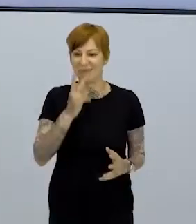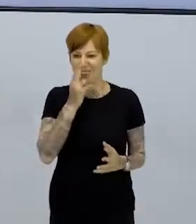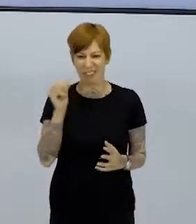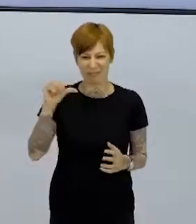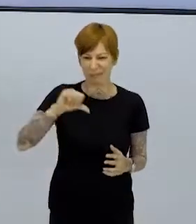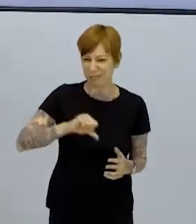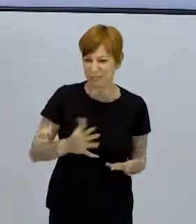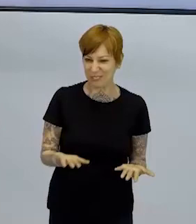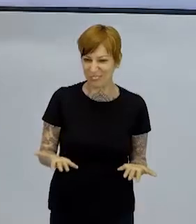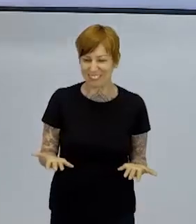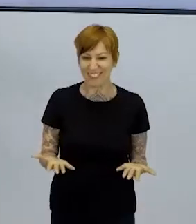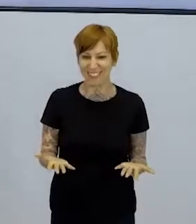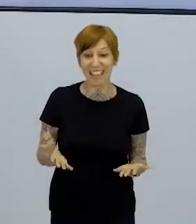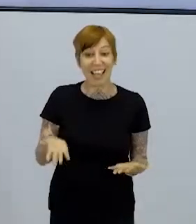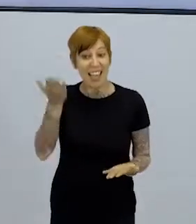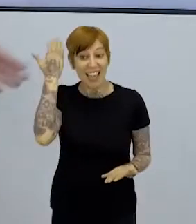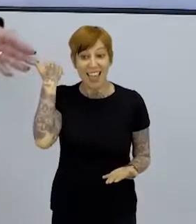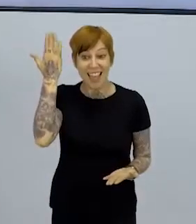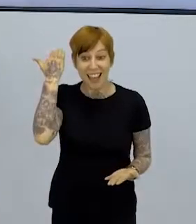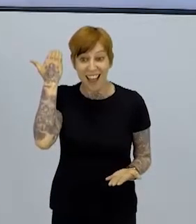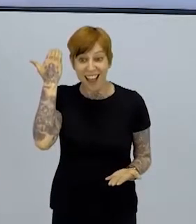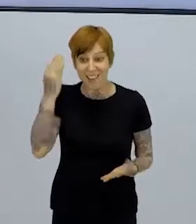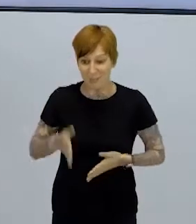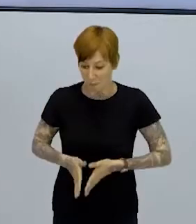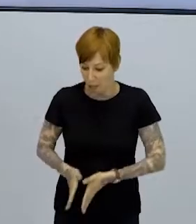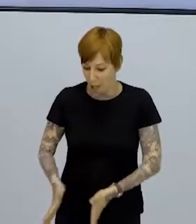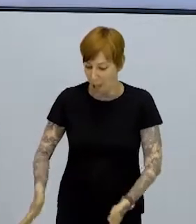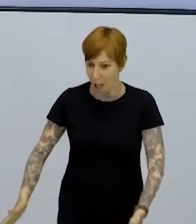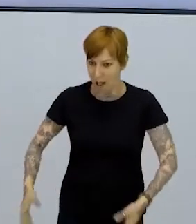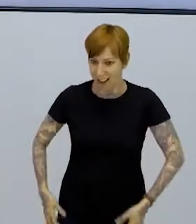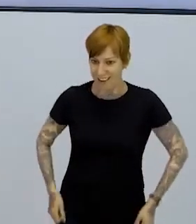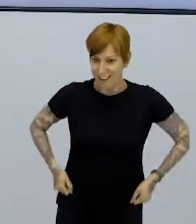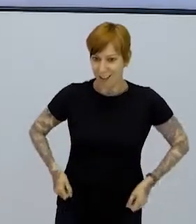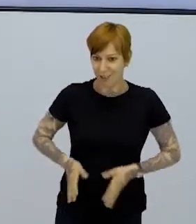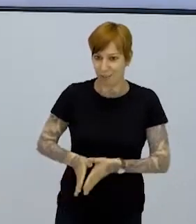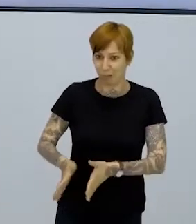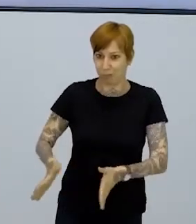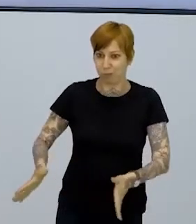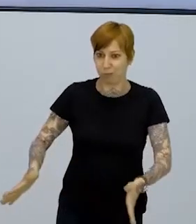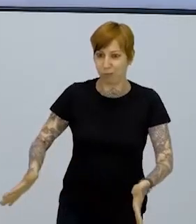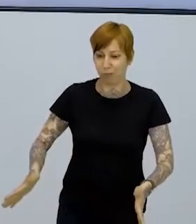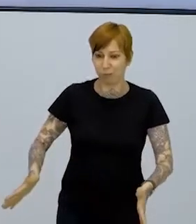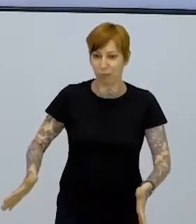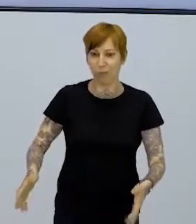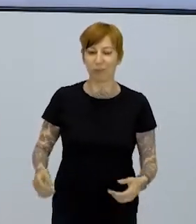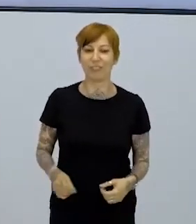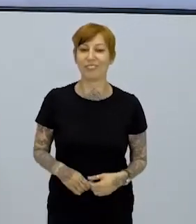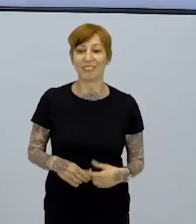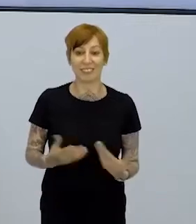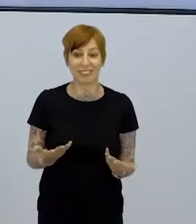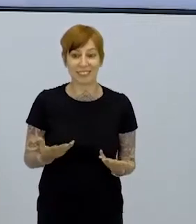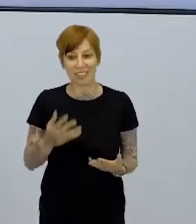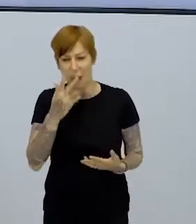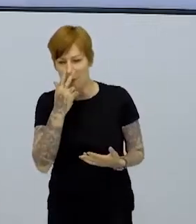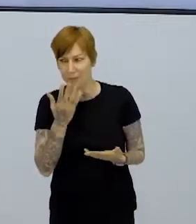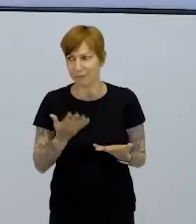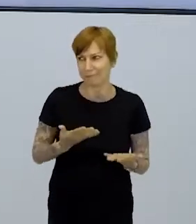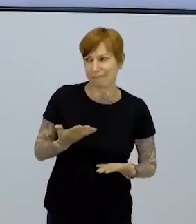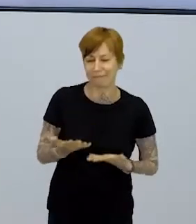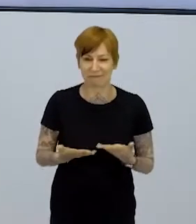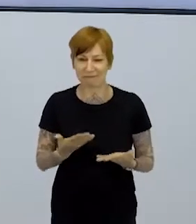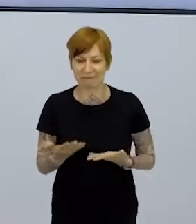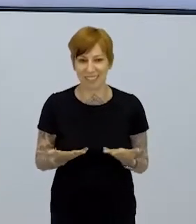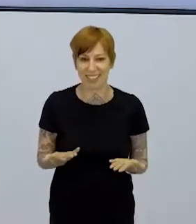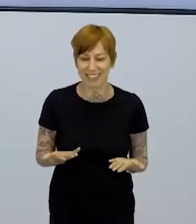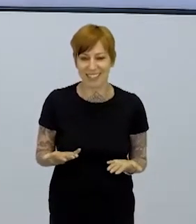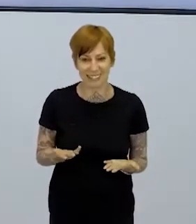Umas calças tudo esvoaçante, 4 metros de boca de calça. E as pessoas achavam esquisito. E se manteve,